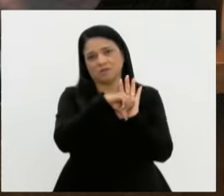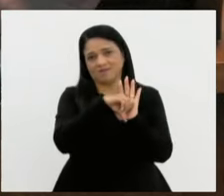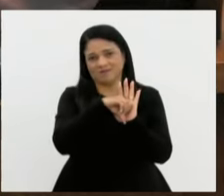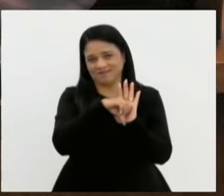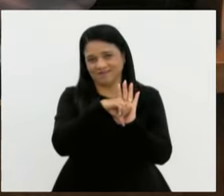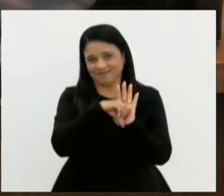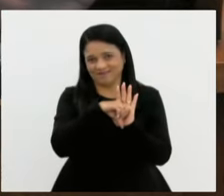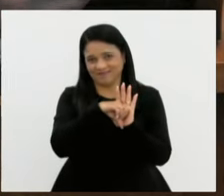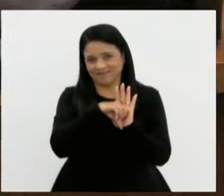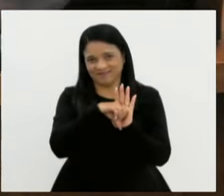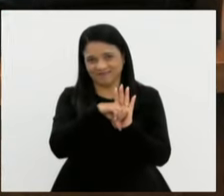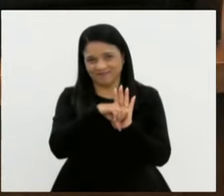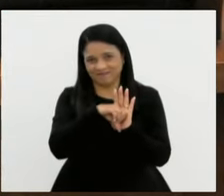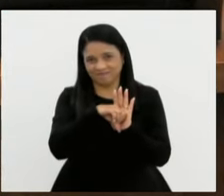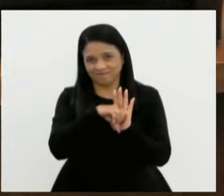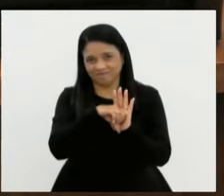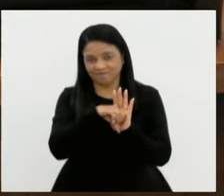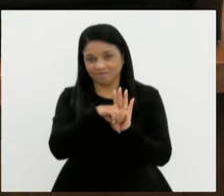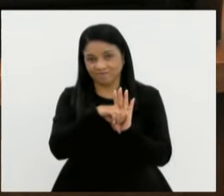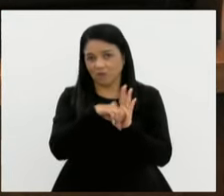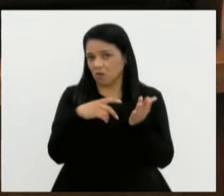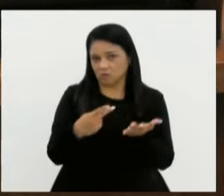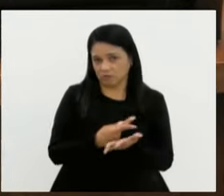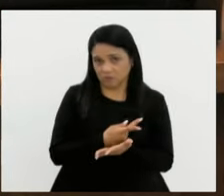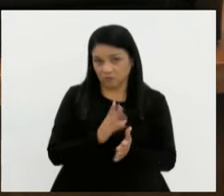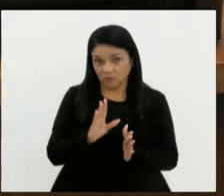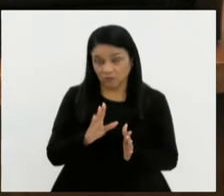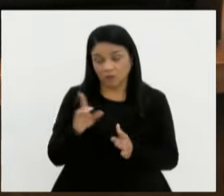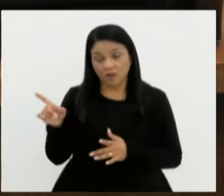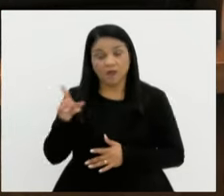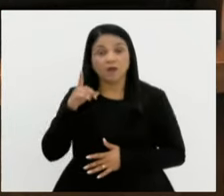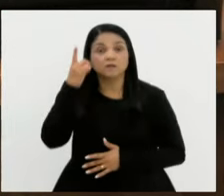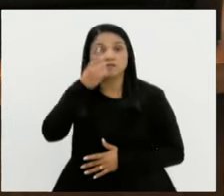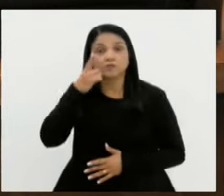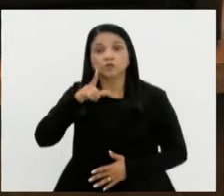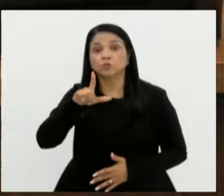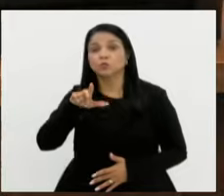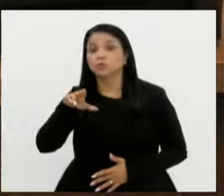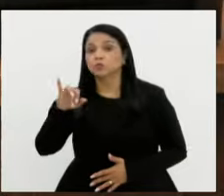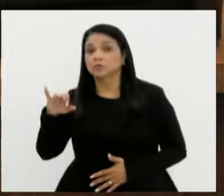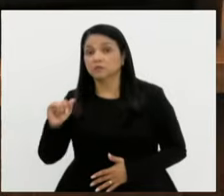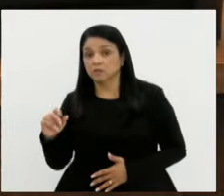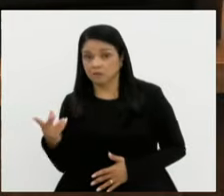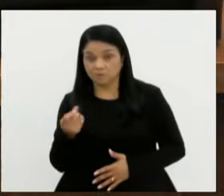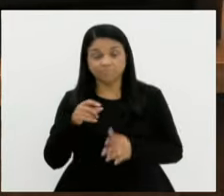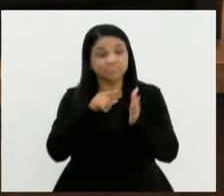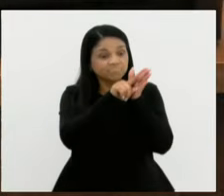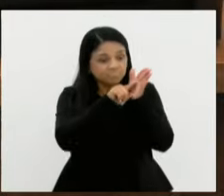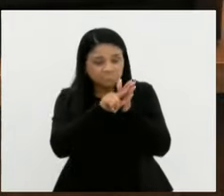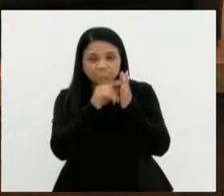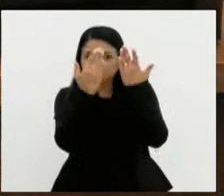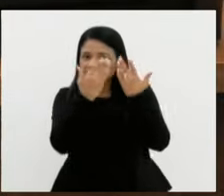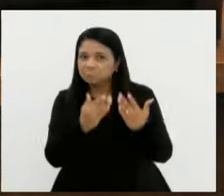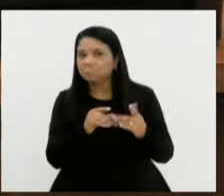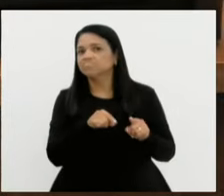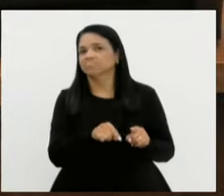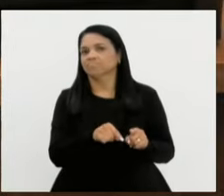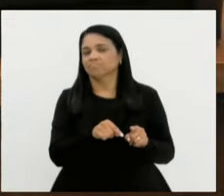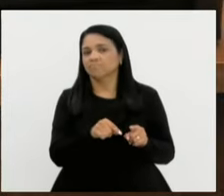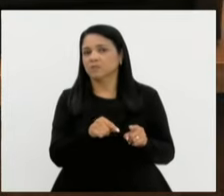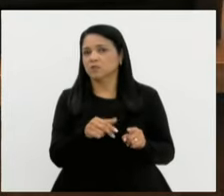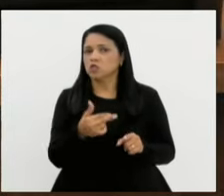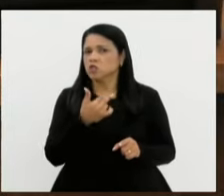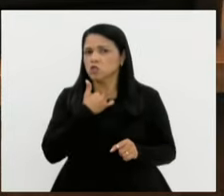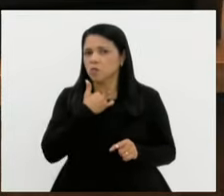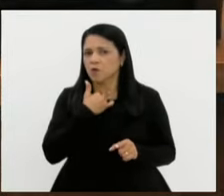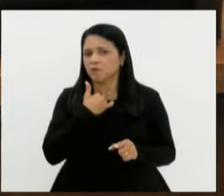isso. A deputada Lucinha está sendo investigada. E há de se fazer essa investigação. Nada pode passar